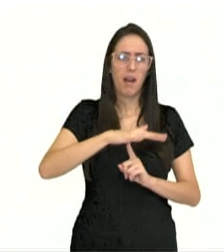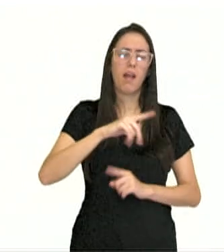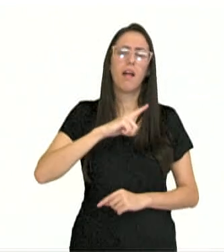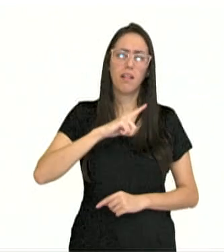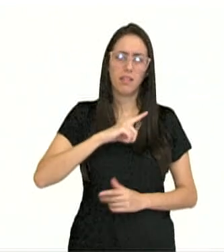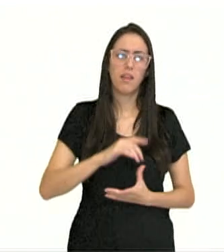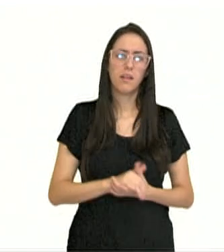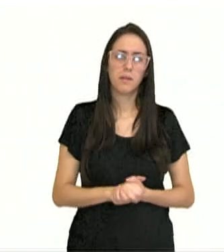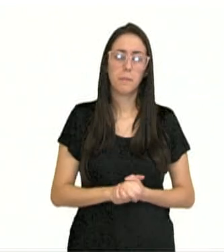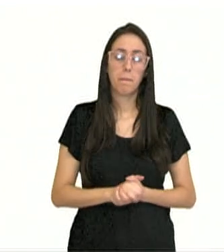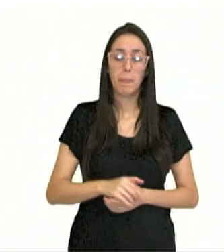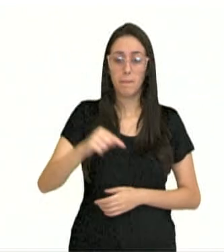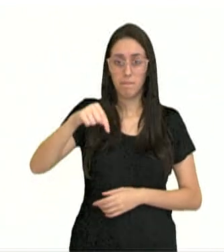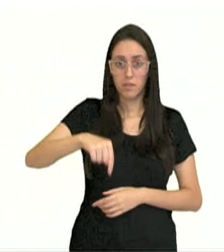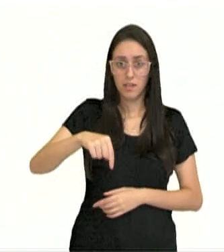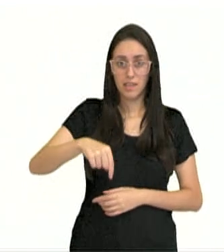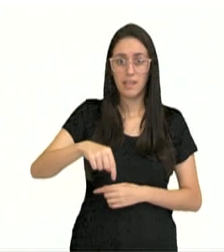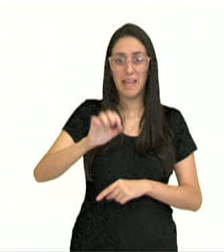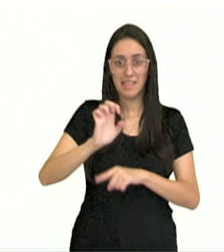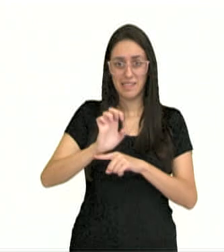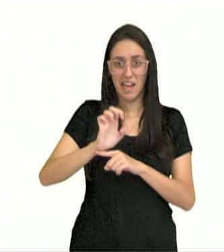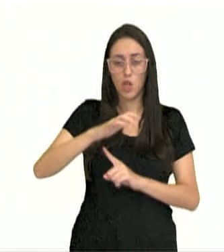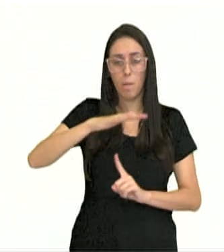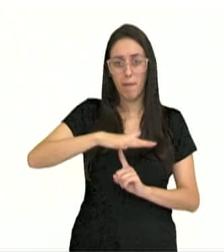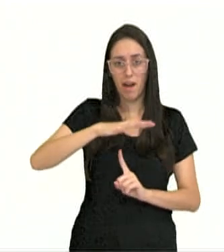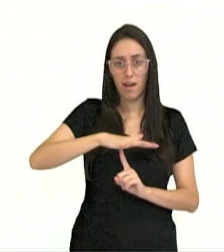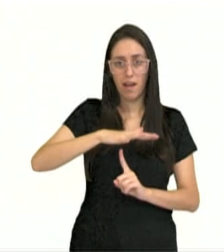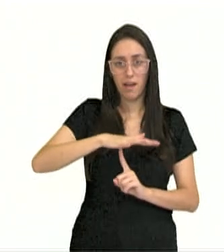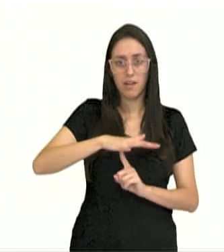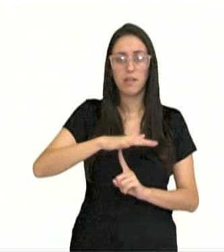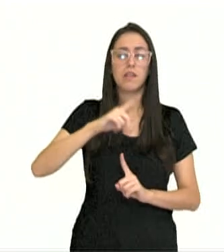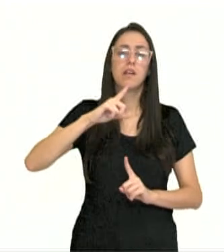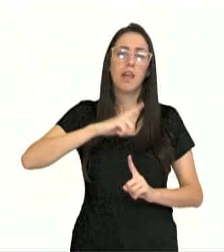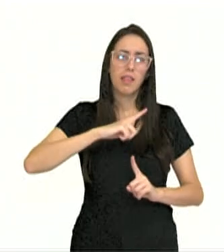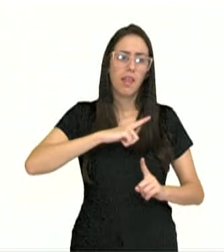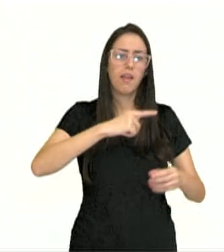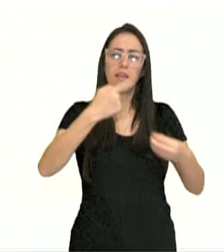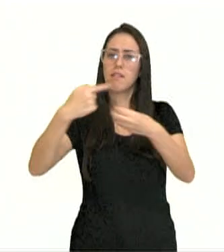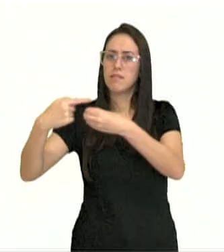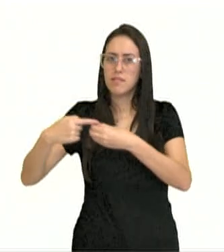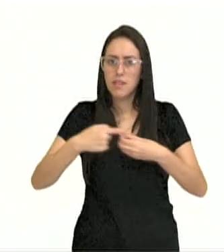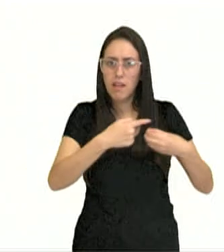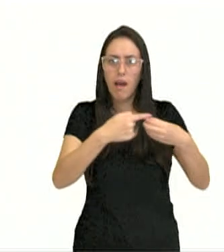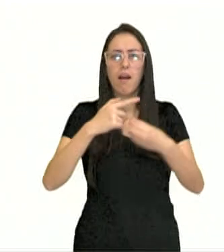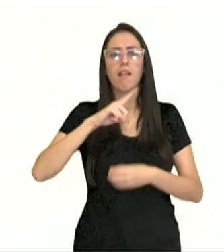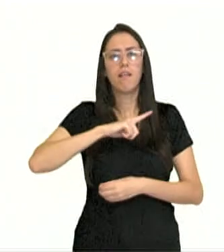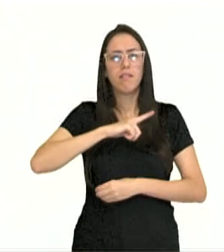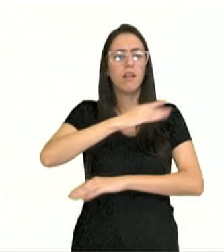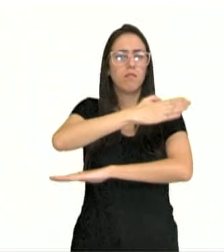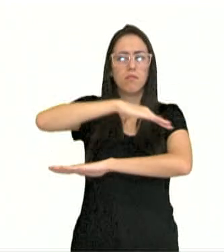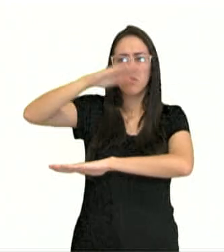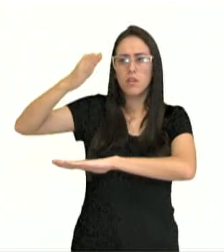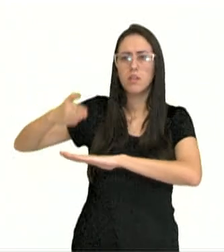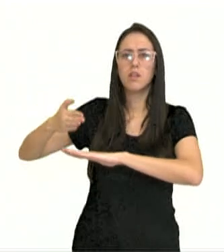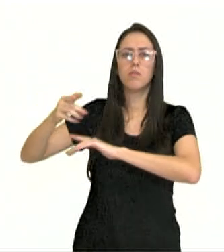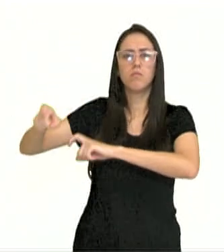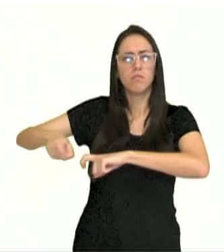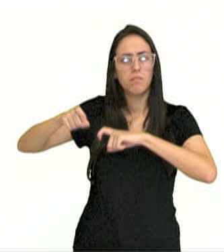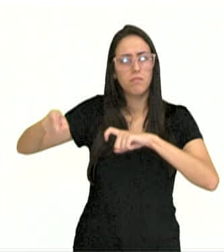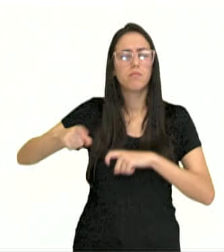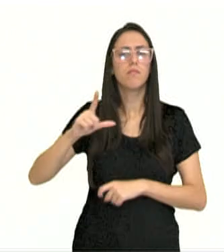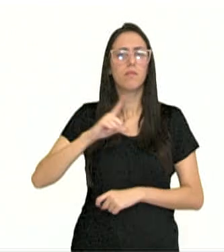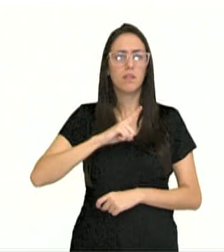o nosso estado do Paraná foi feita cidades, campos para agricultura, para cultivo dos